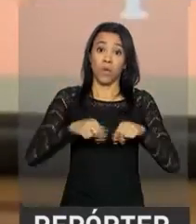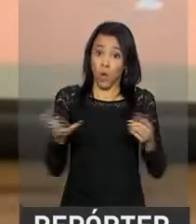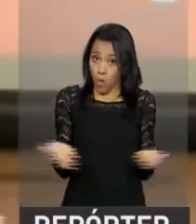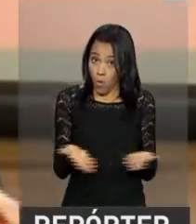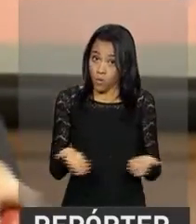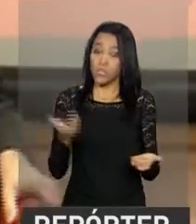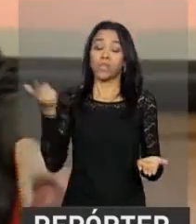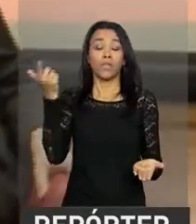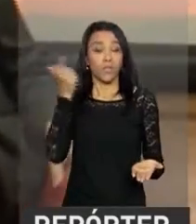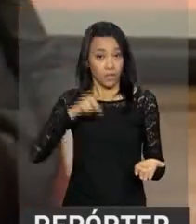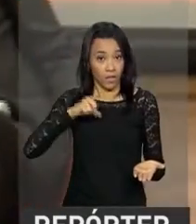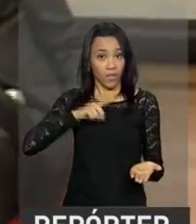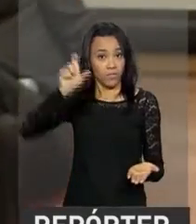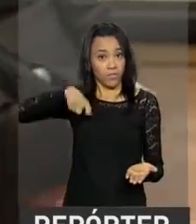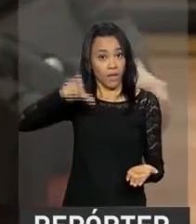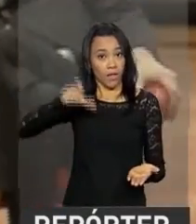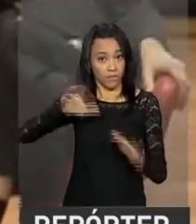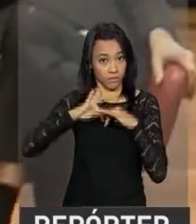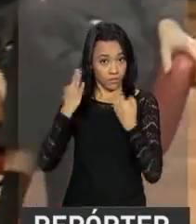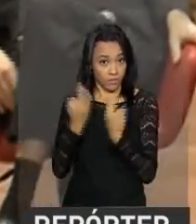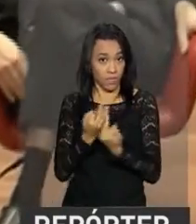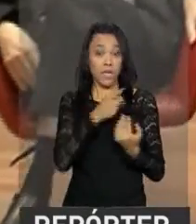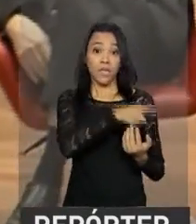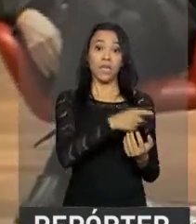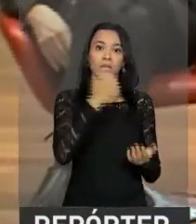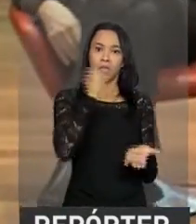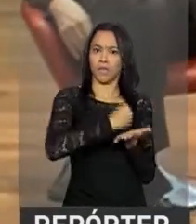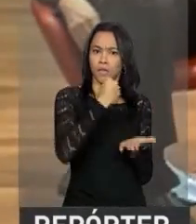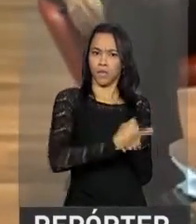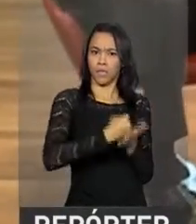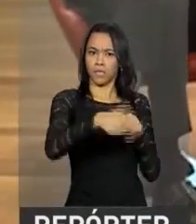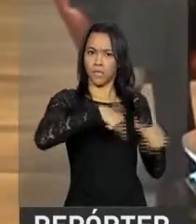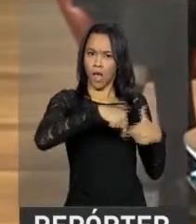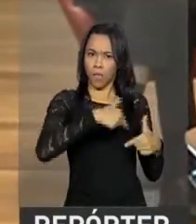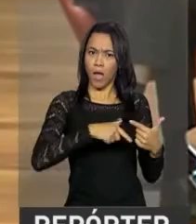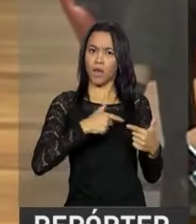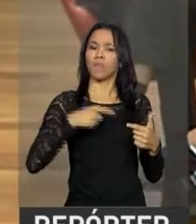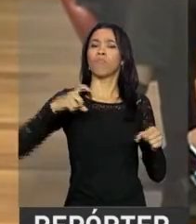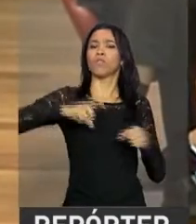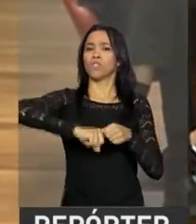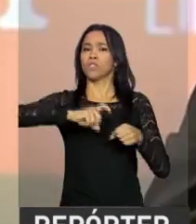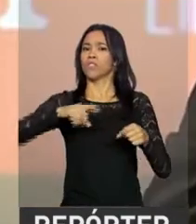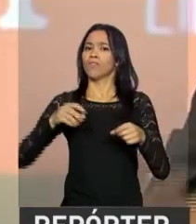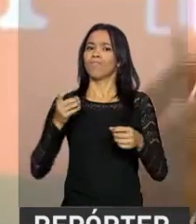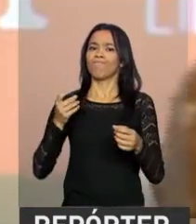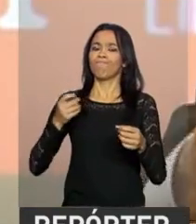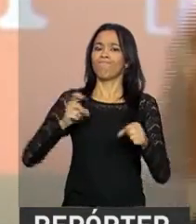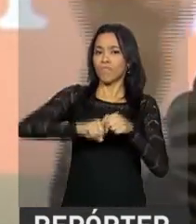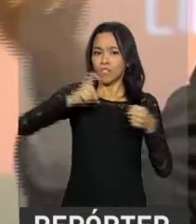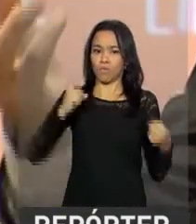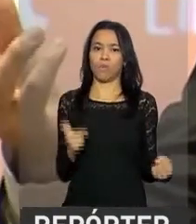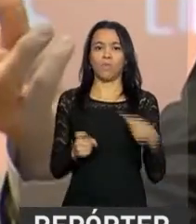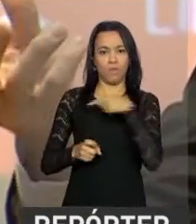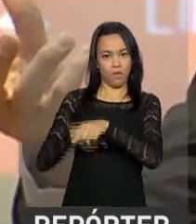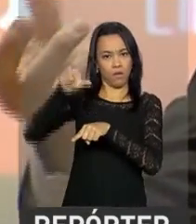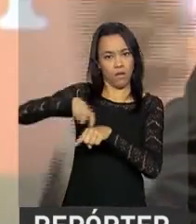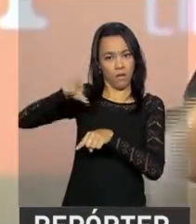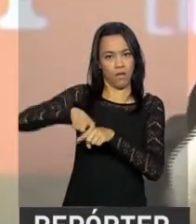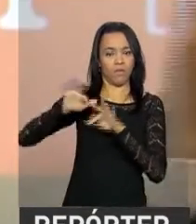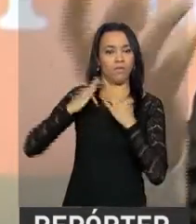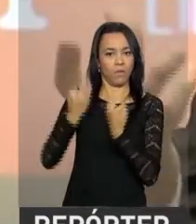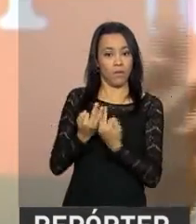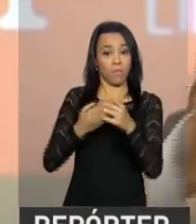trabalho assinada pode ser imediatamente desligado do programa dependendo da renda segundo o ministro do desenvolvimento